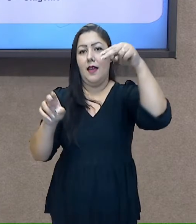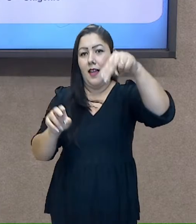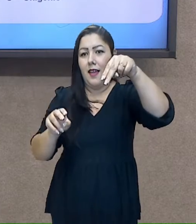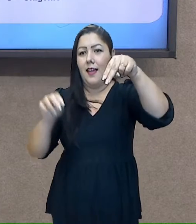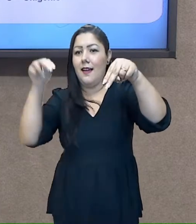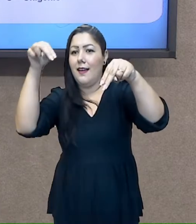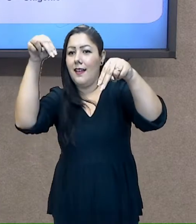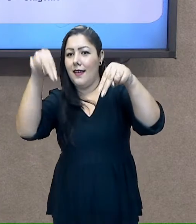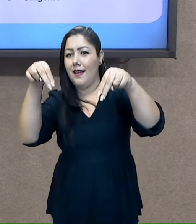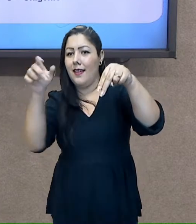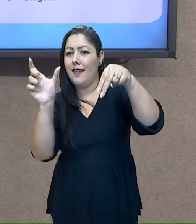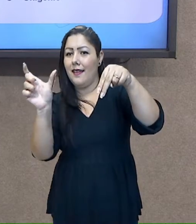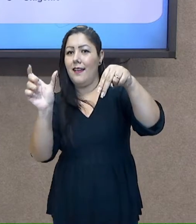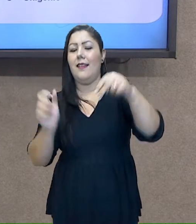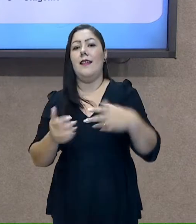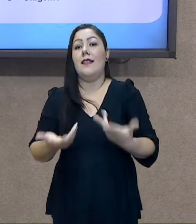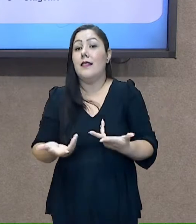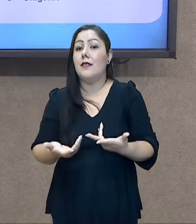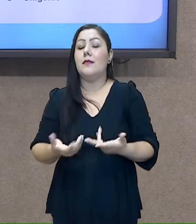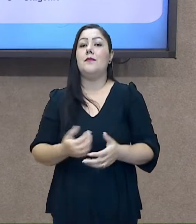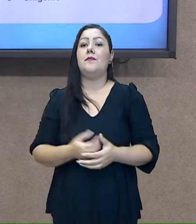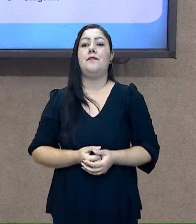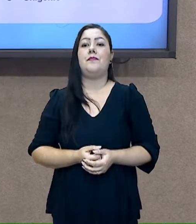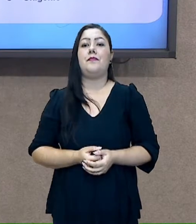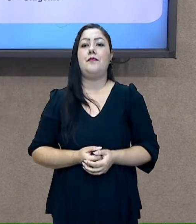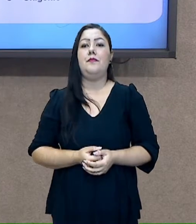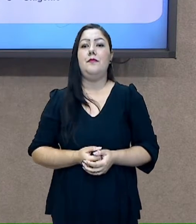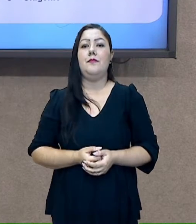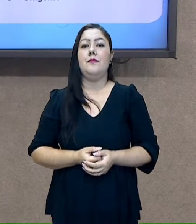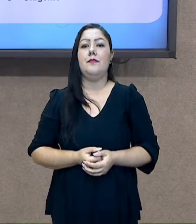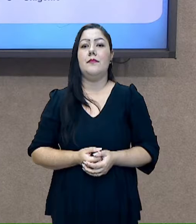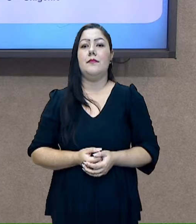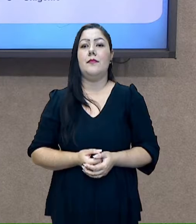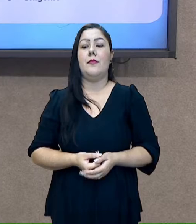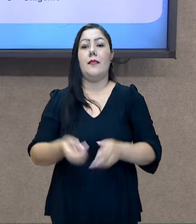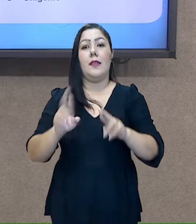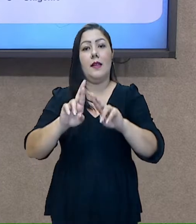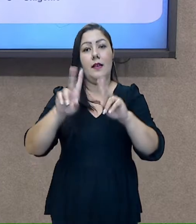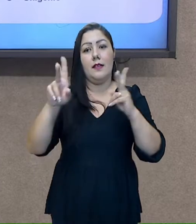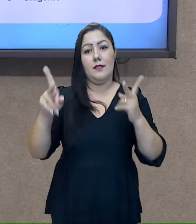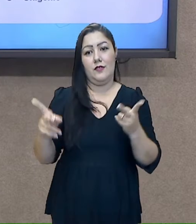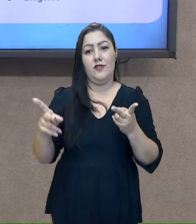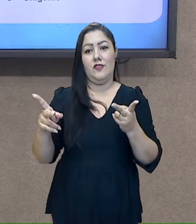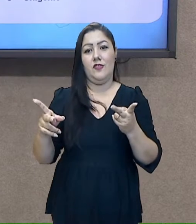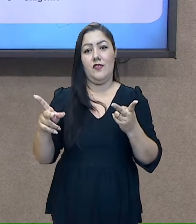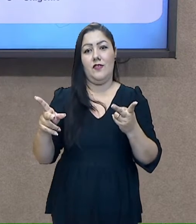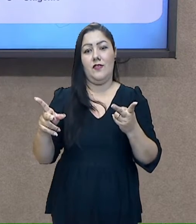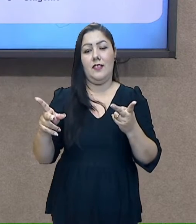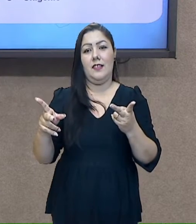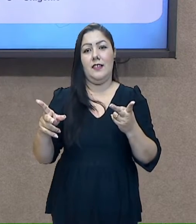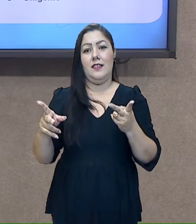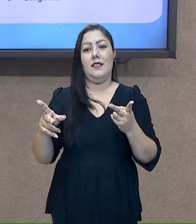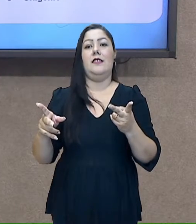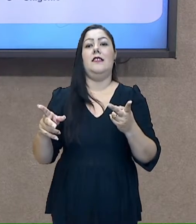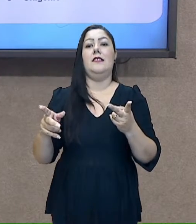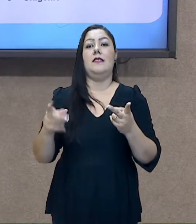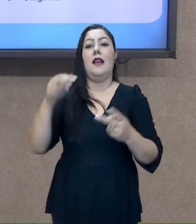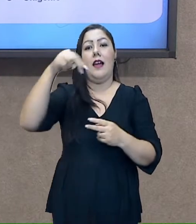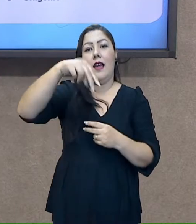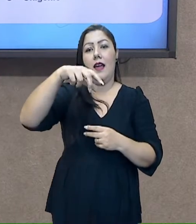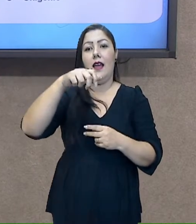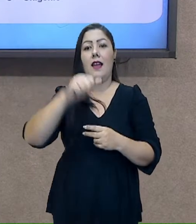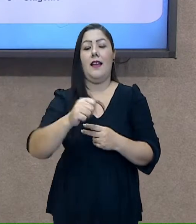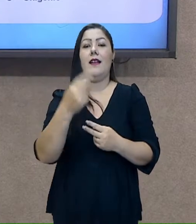para diferenciar, o sódio ficou com duas letras como